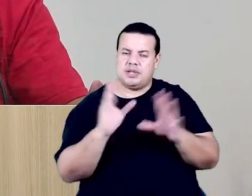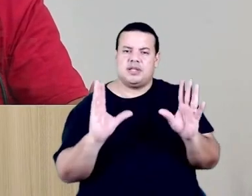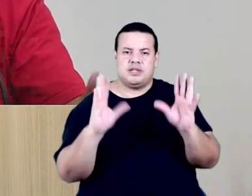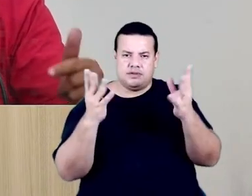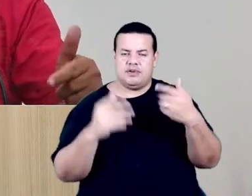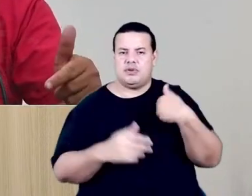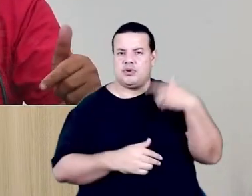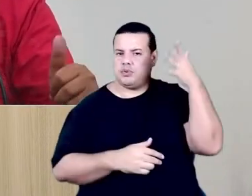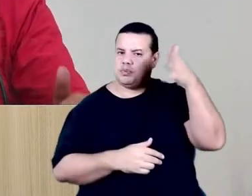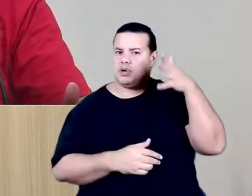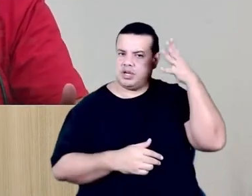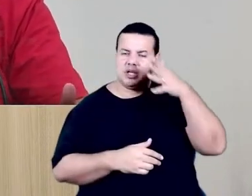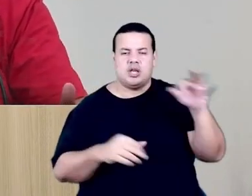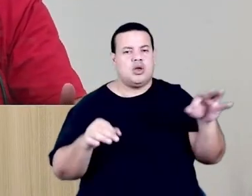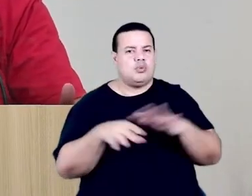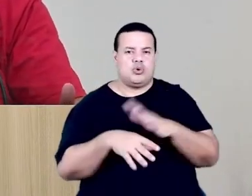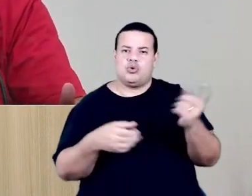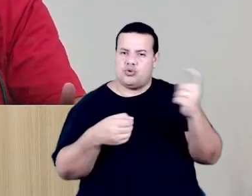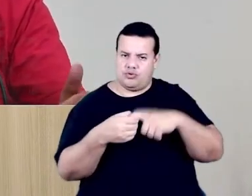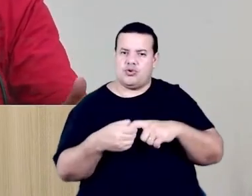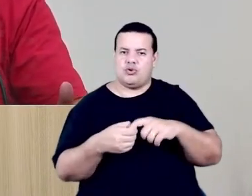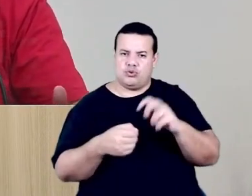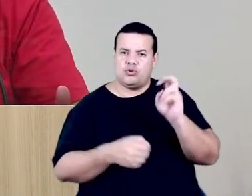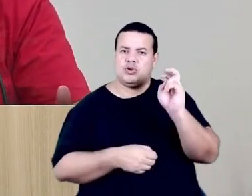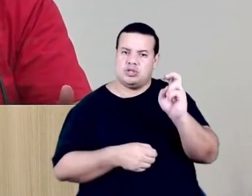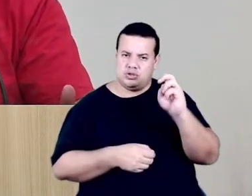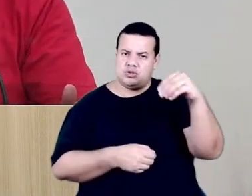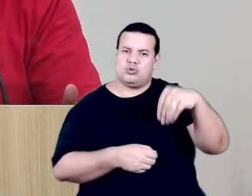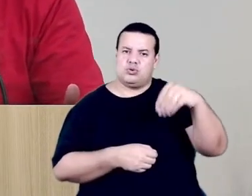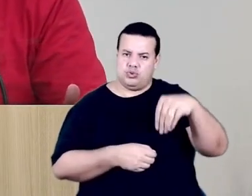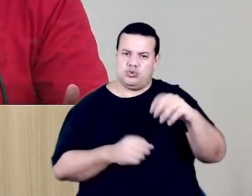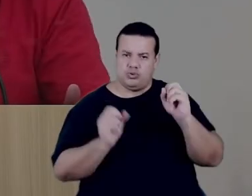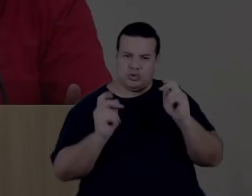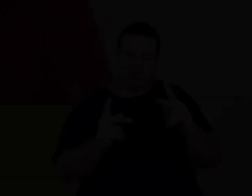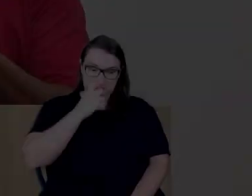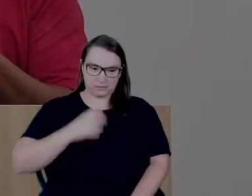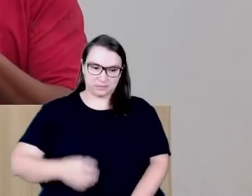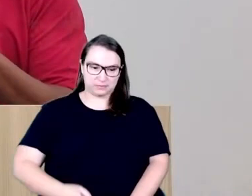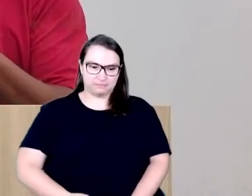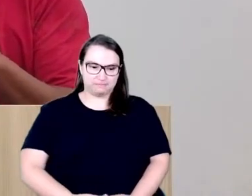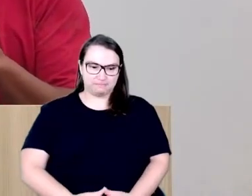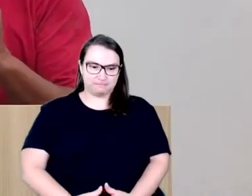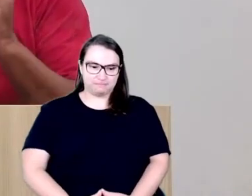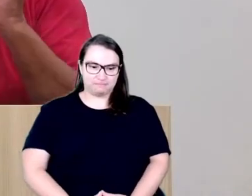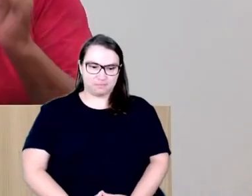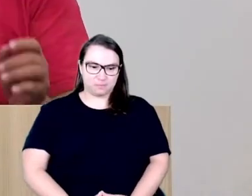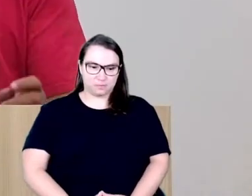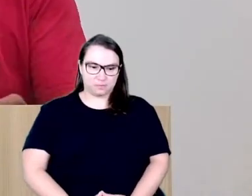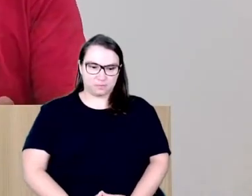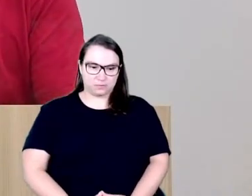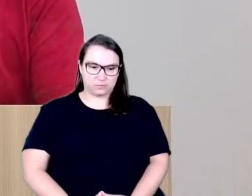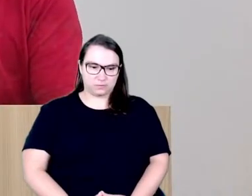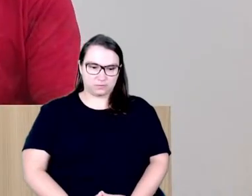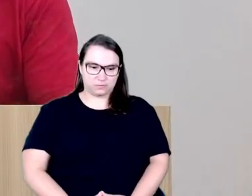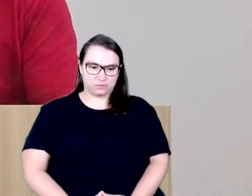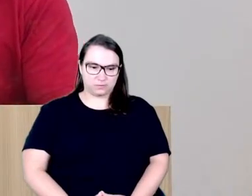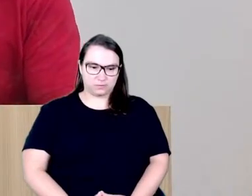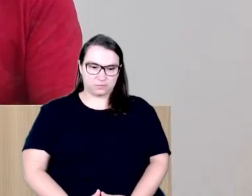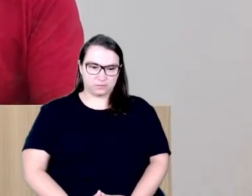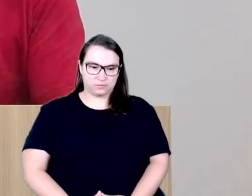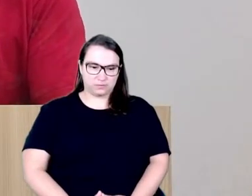o momento e volto no me 5 minutos obrigado obrigado Sandro pelo